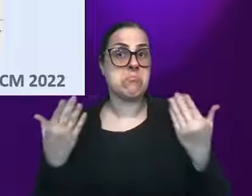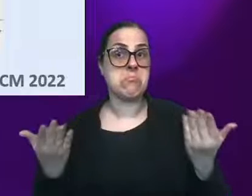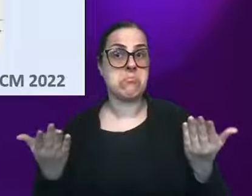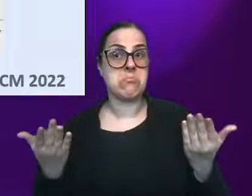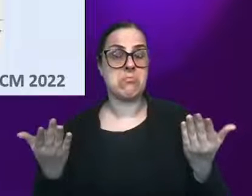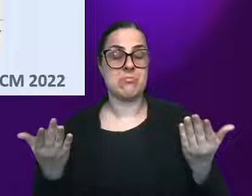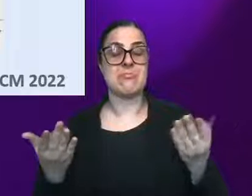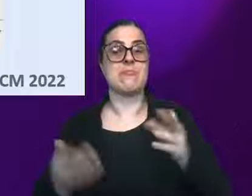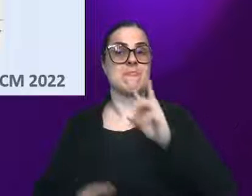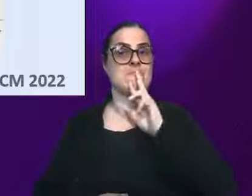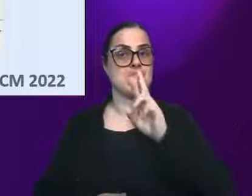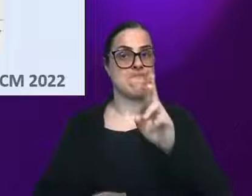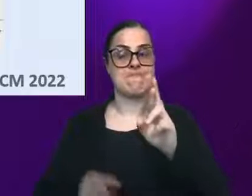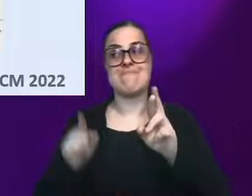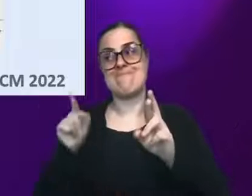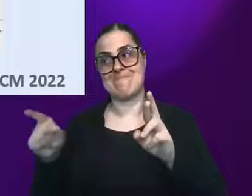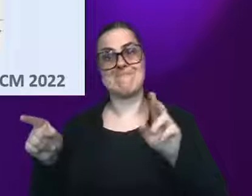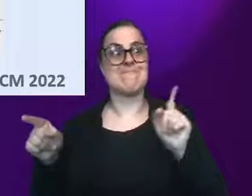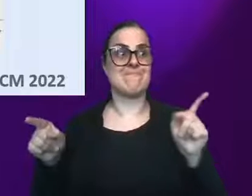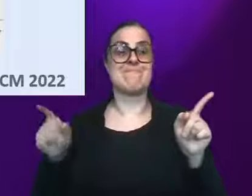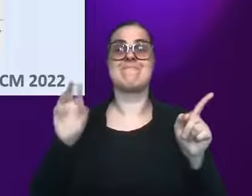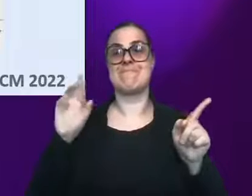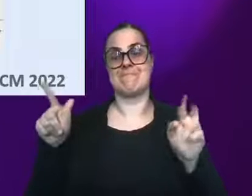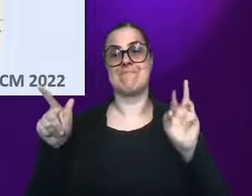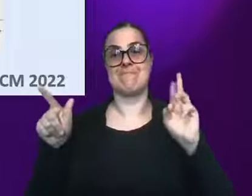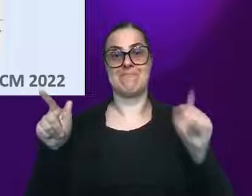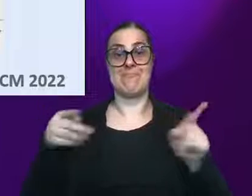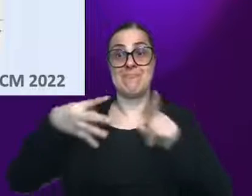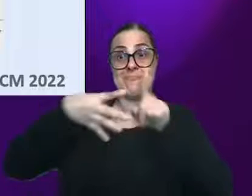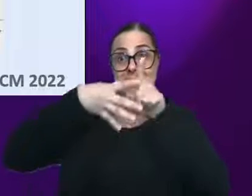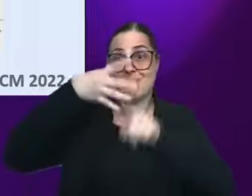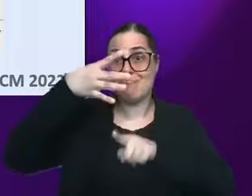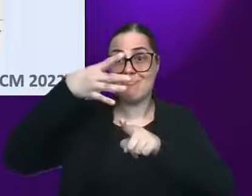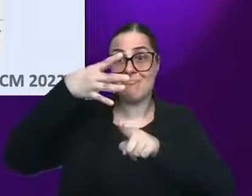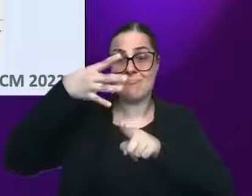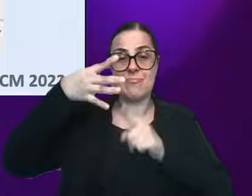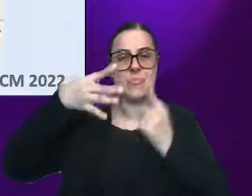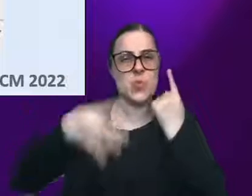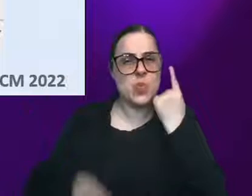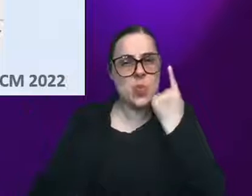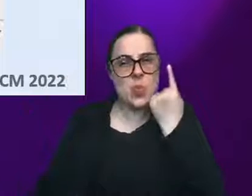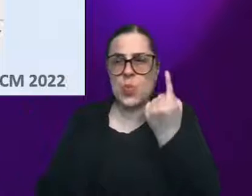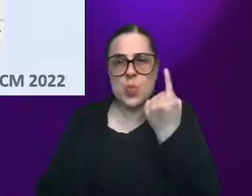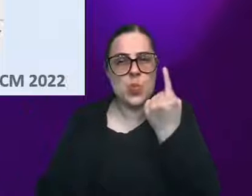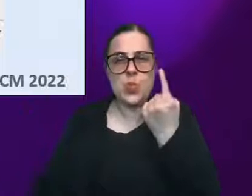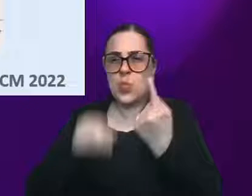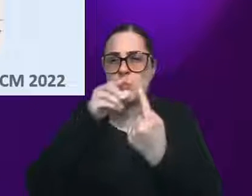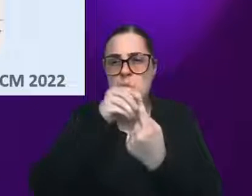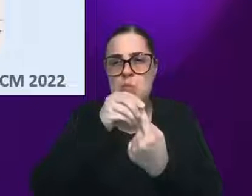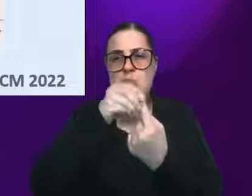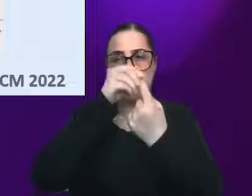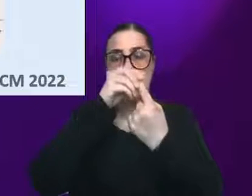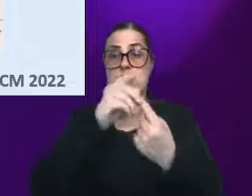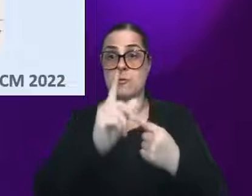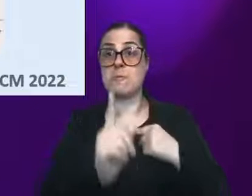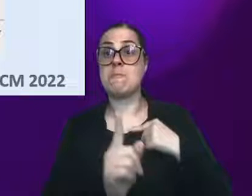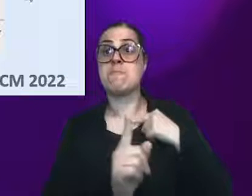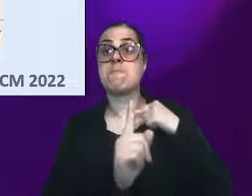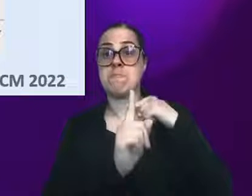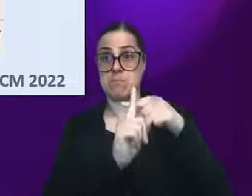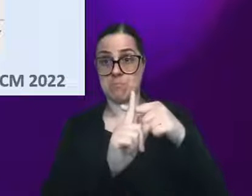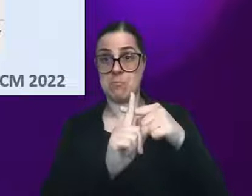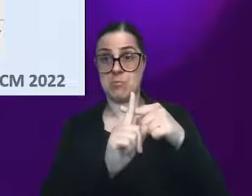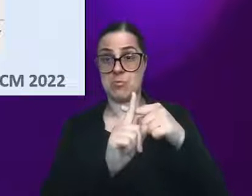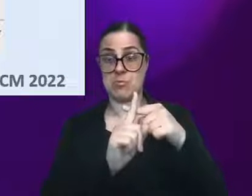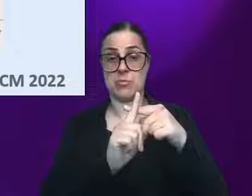resultados diferentes. Desses 4, o único que apresentou alguma positividade para a solução salina